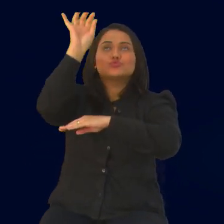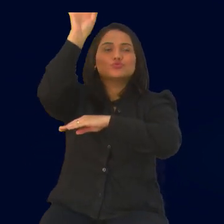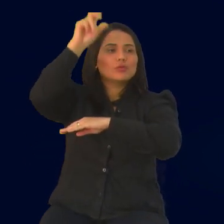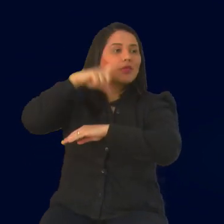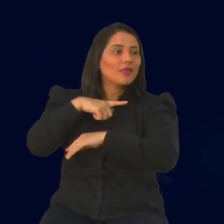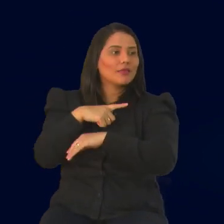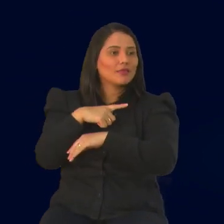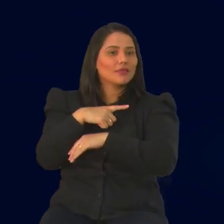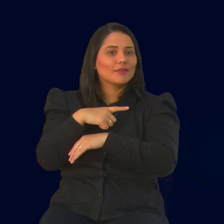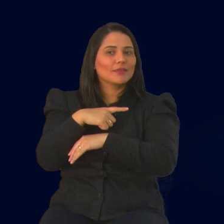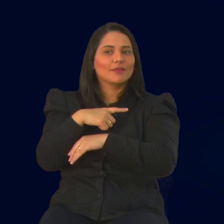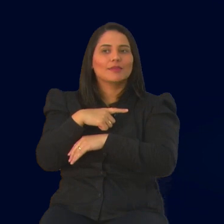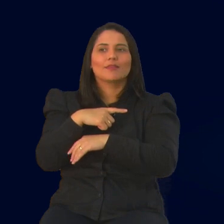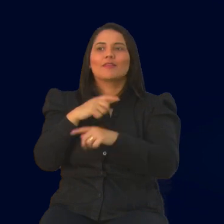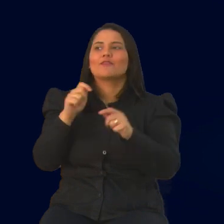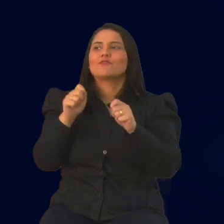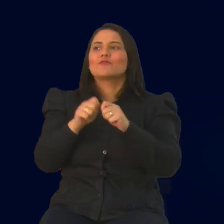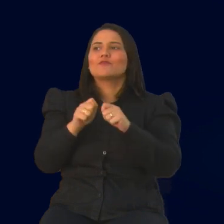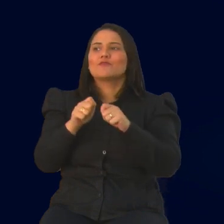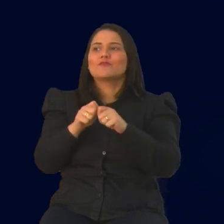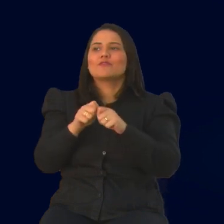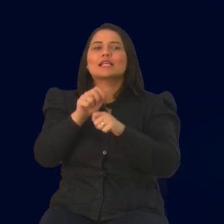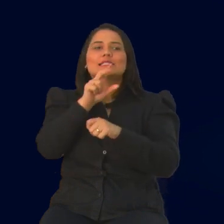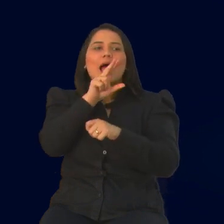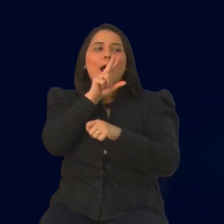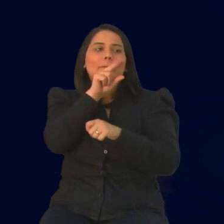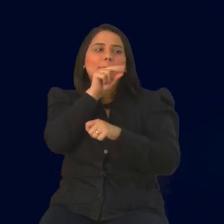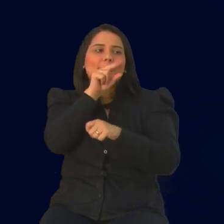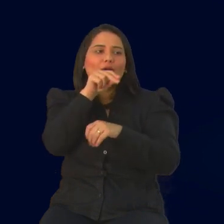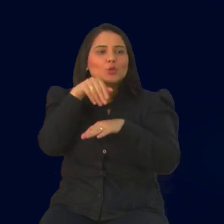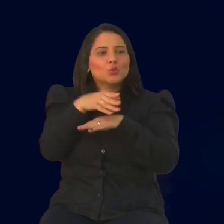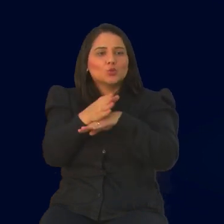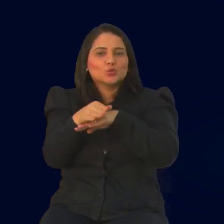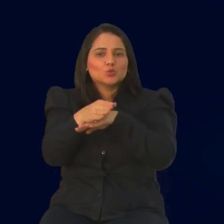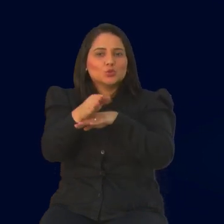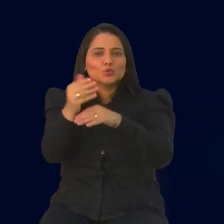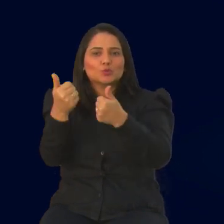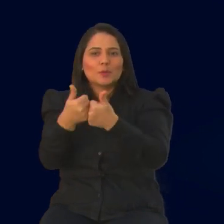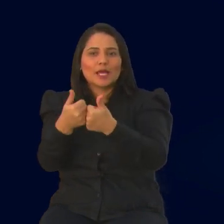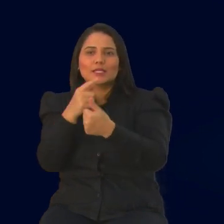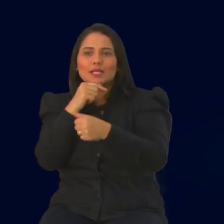Alguém fez patinhos na lagoa do lado?